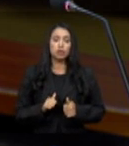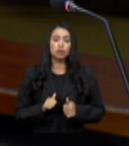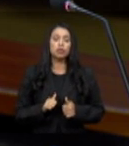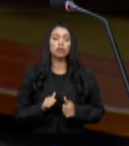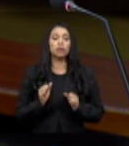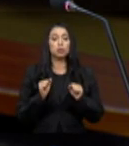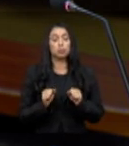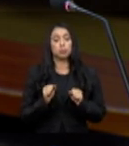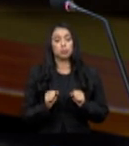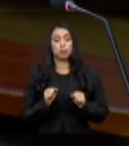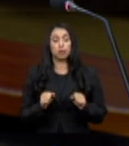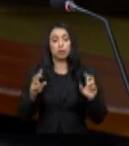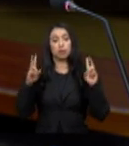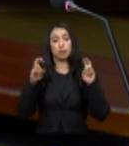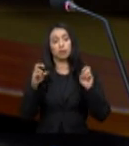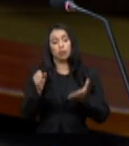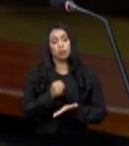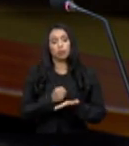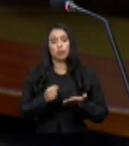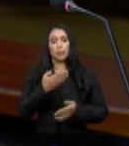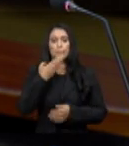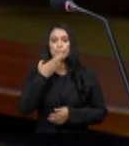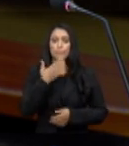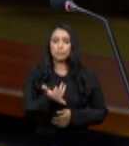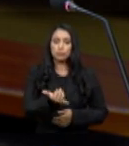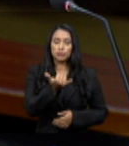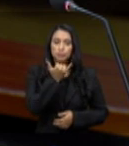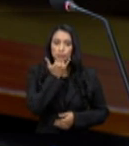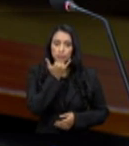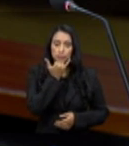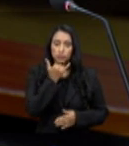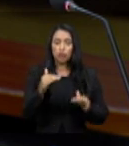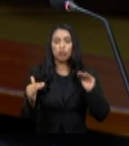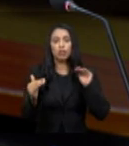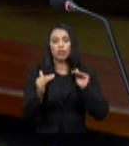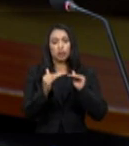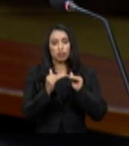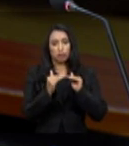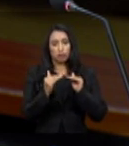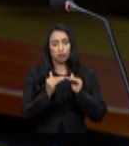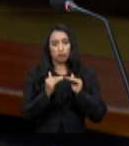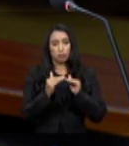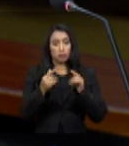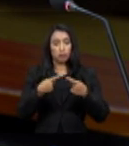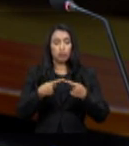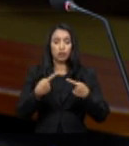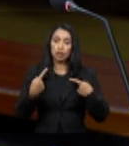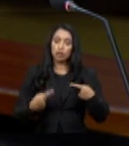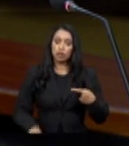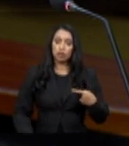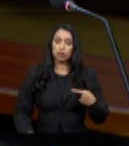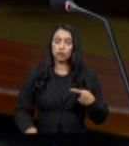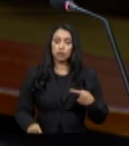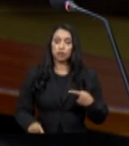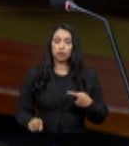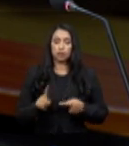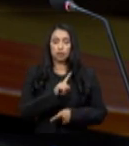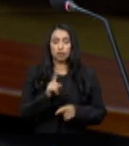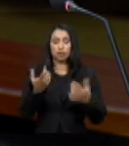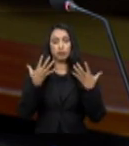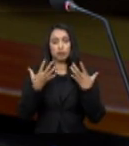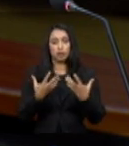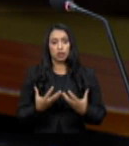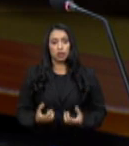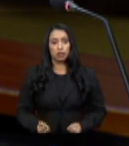nesse caso de matéria de fundo peço todos os vende sua excelência para acompanhar a divergência negando o